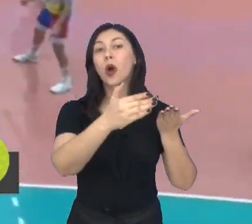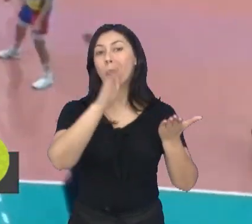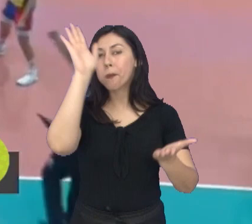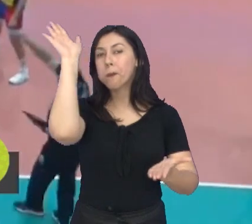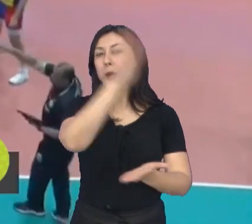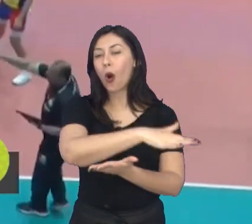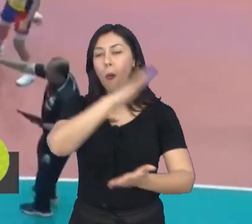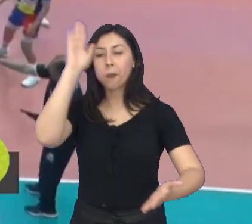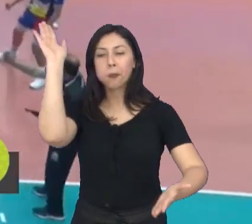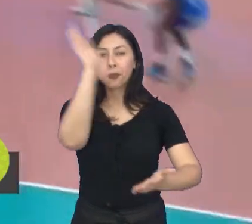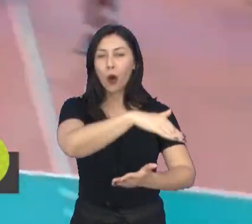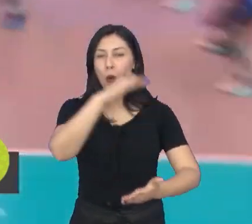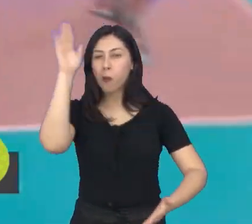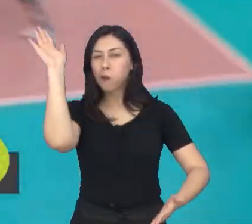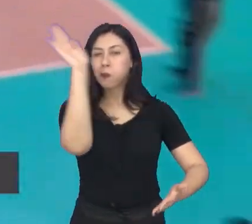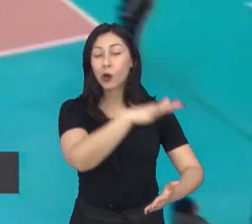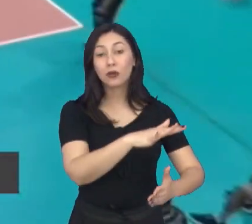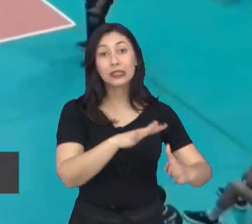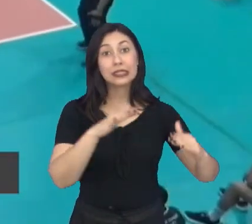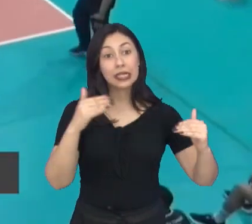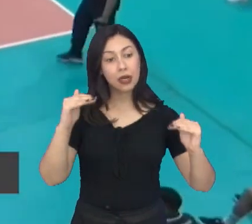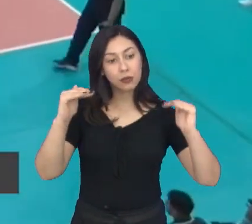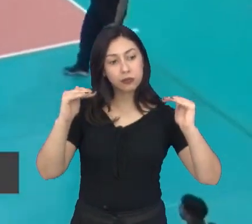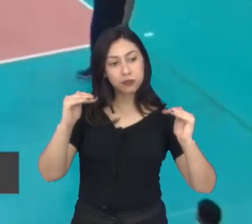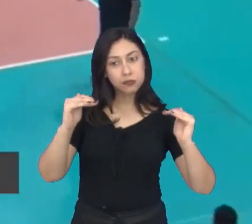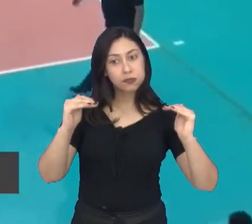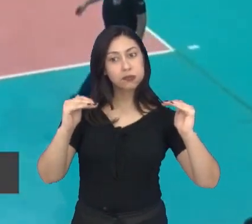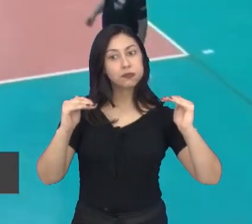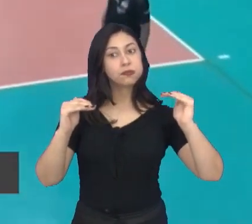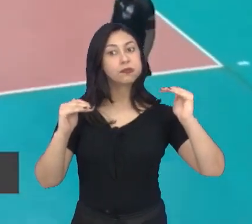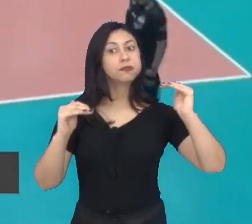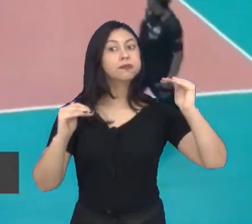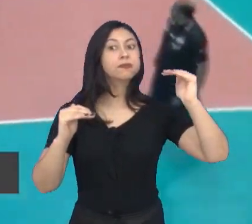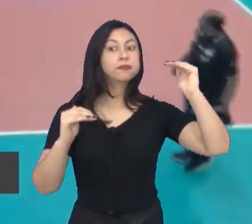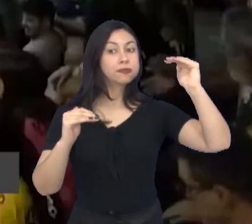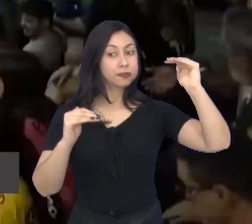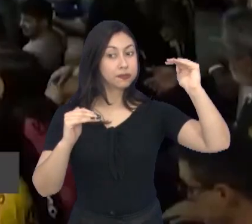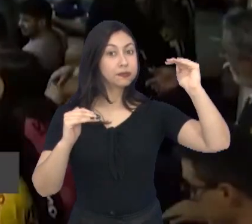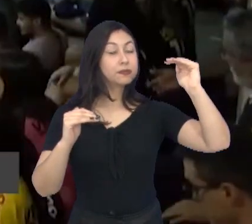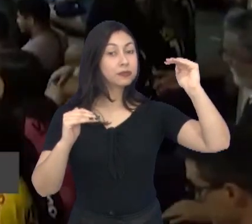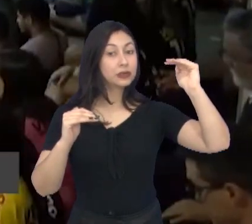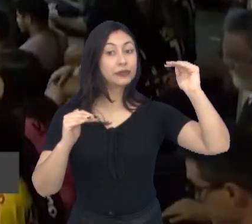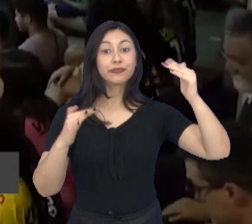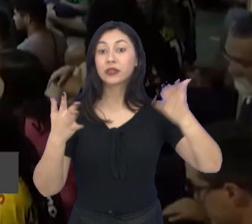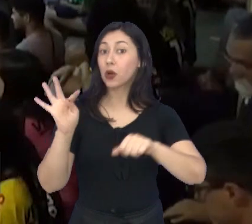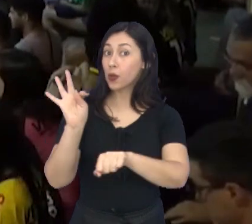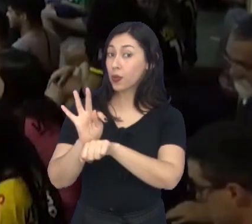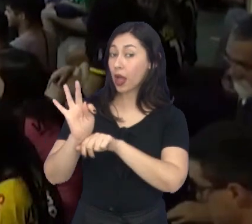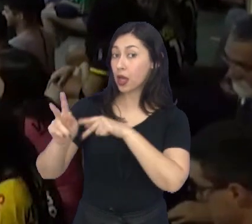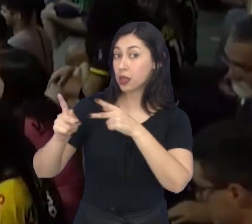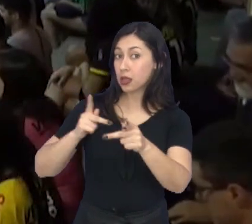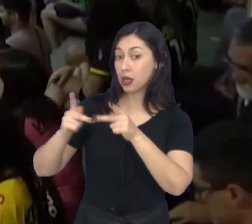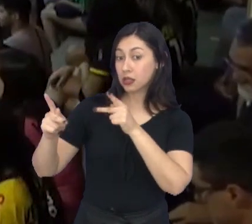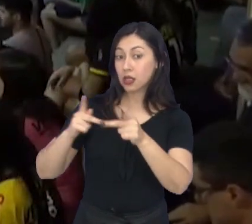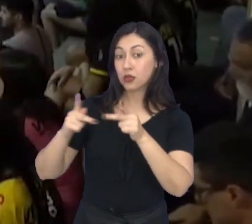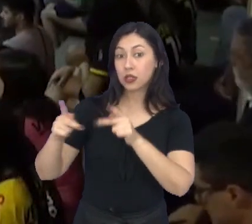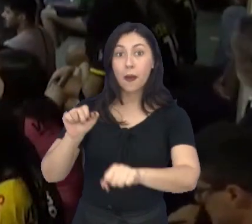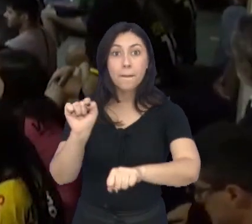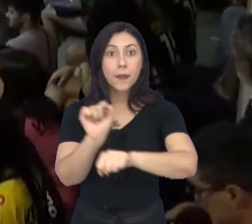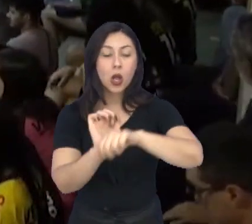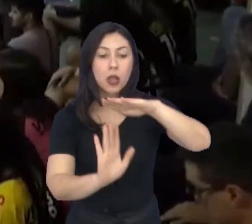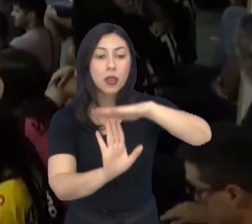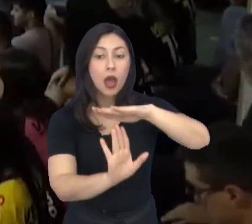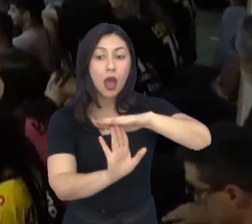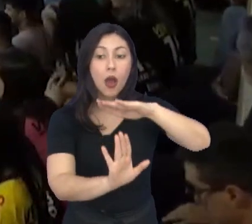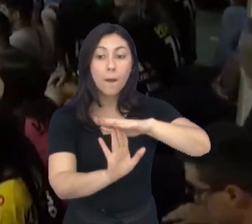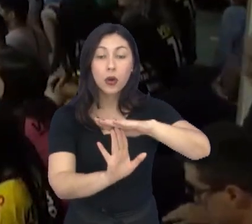primeiro set e, aos poucos, os donos da casa começaram a aumentar a vantagem. O técnico do São José, Banana, parou o jogo quando